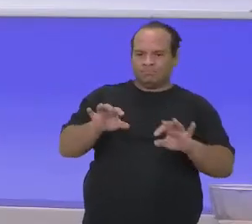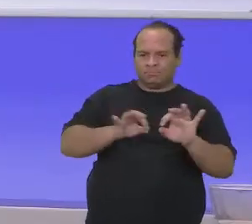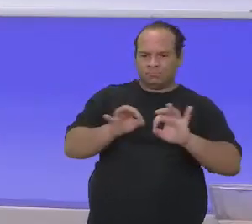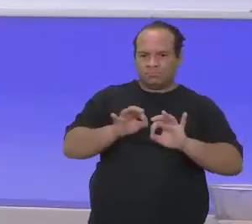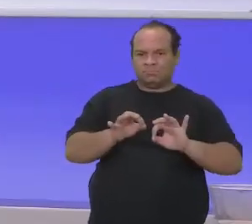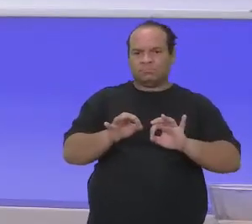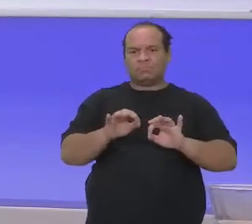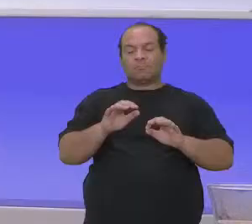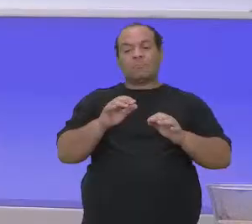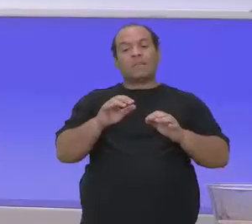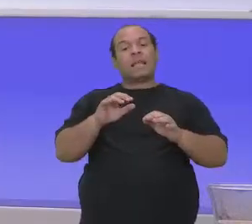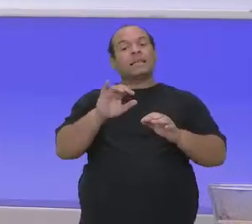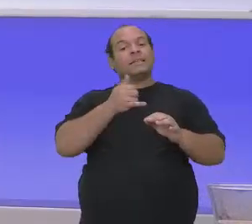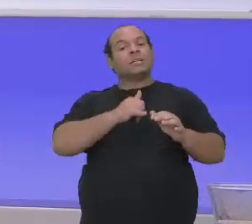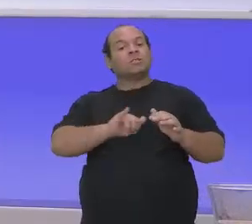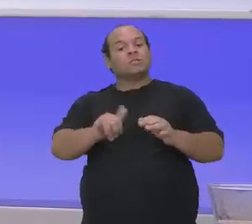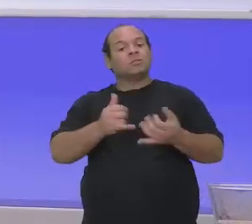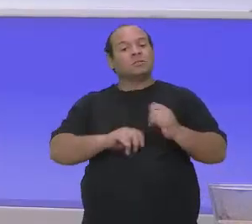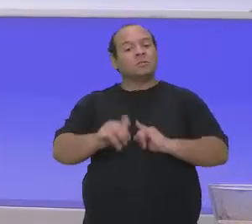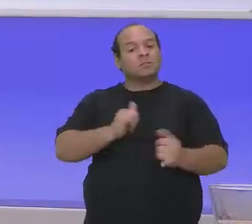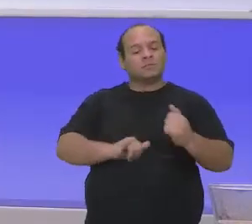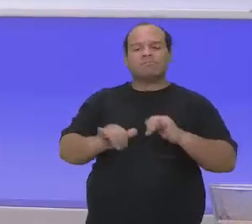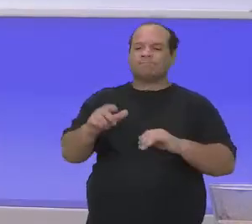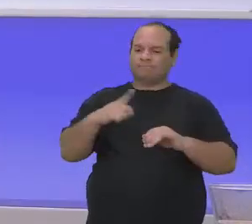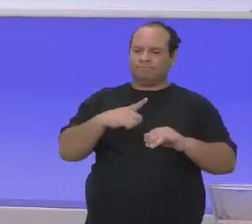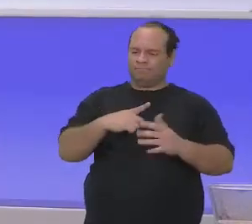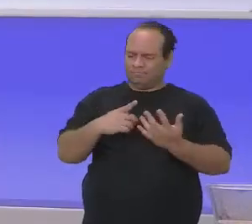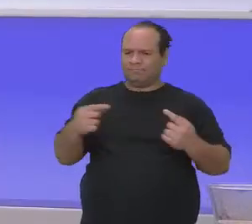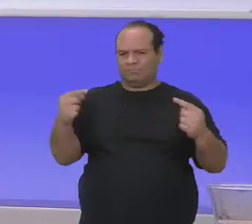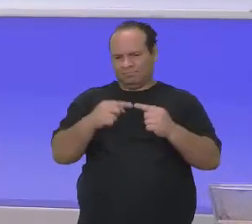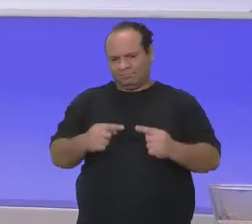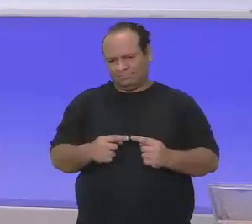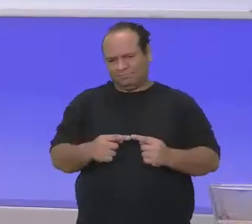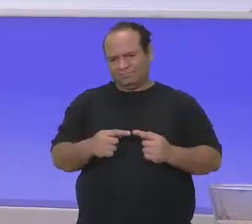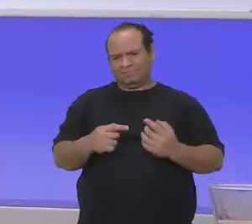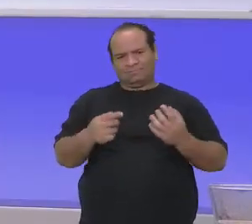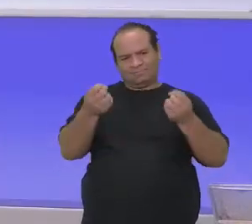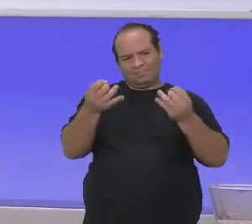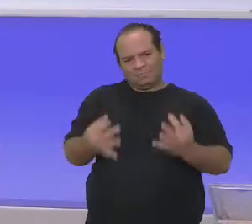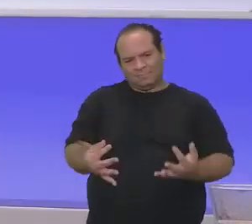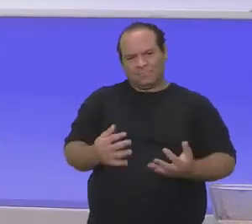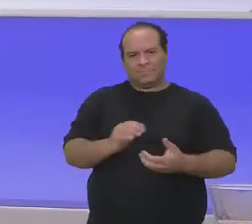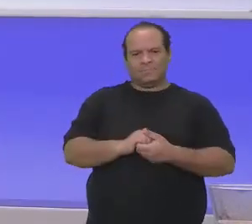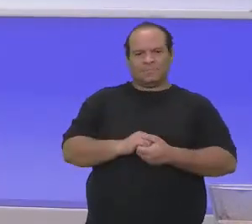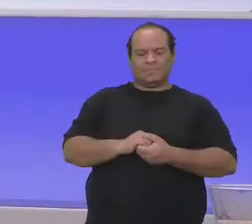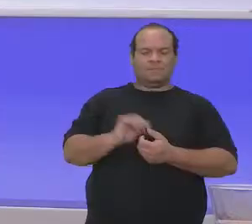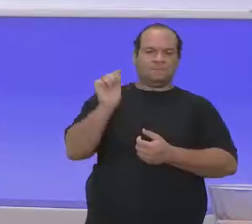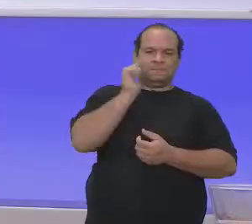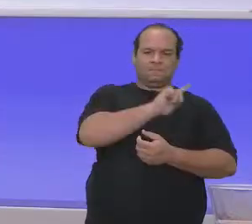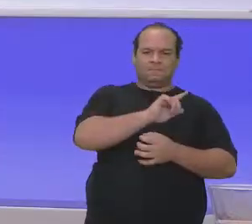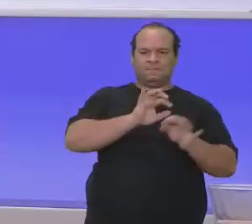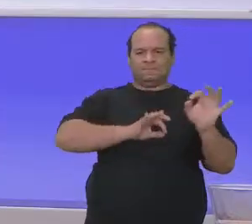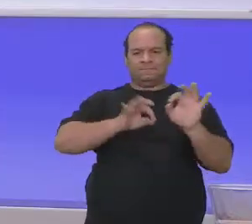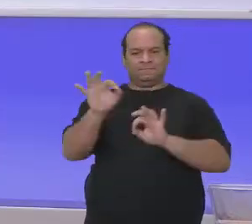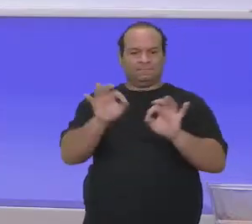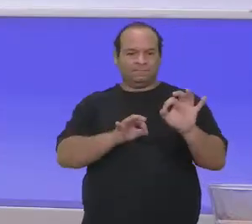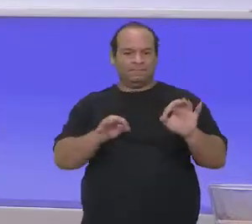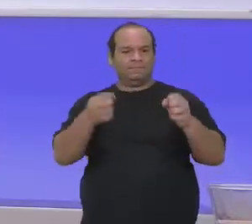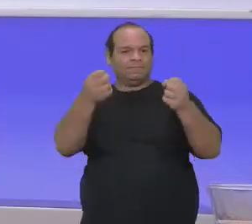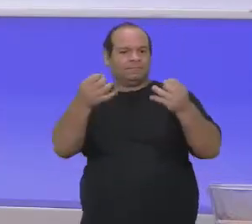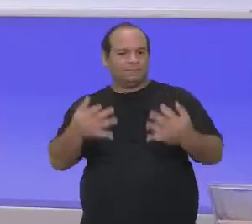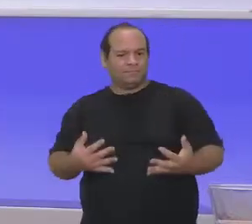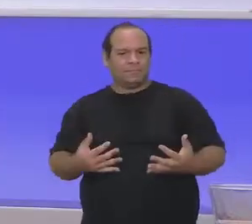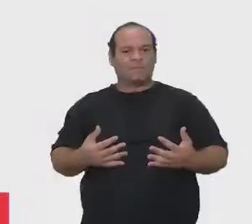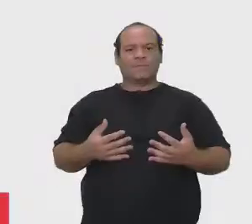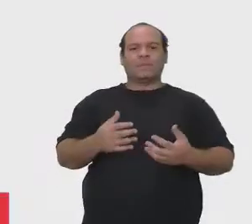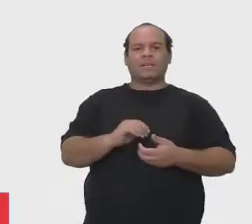sobre energia elétrica, né? Porque eu acho que faz mais sentido para a gente trazer aqui um pouco sobre a eficiência quando a gente trata o assunto de